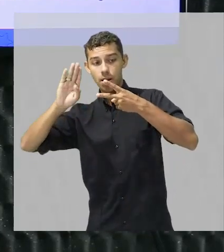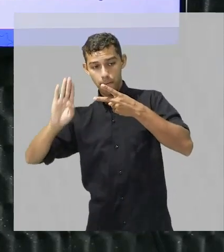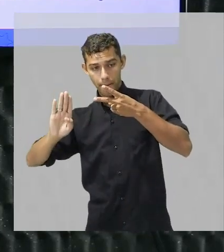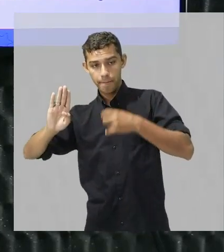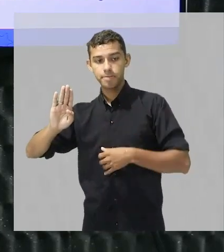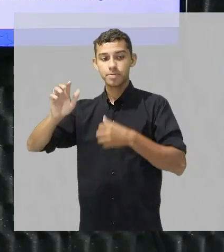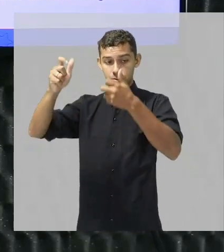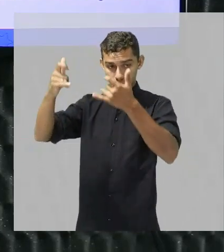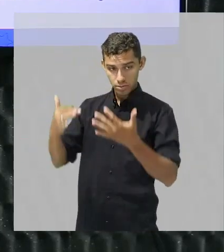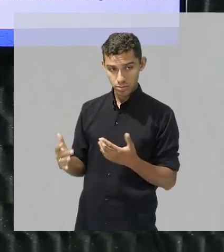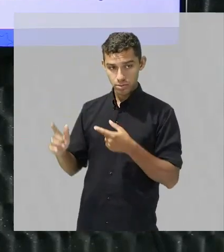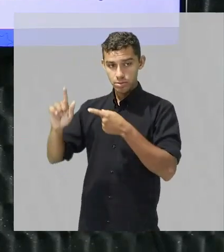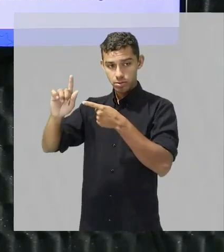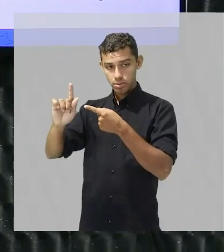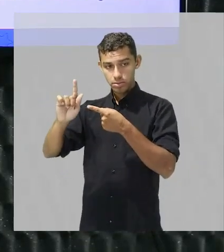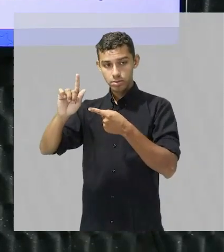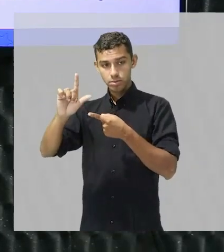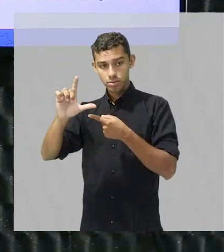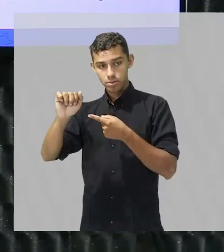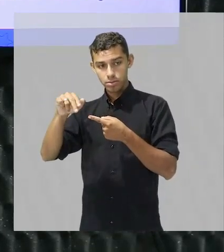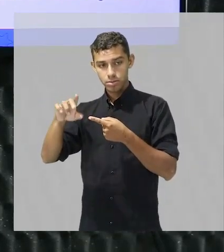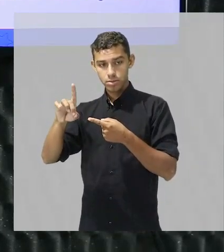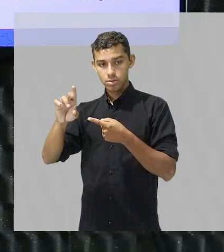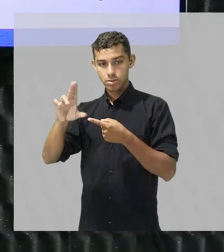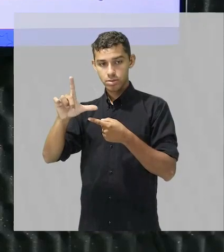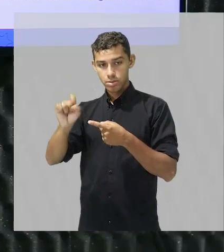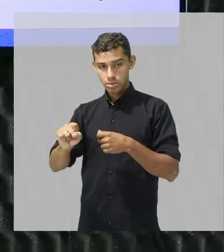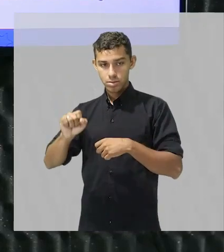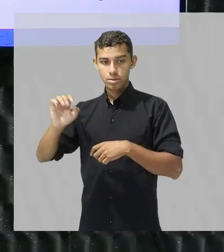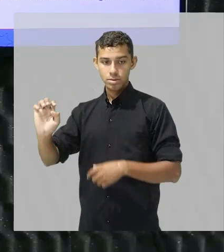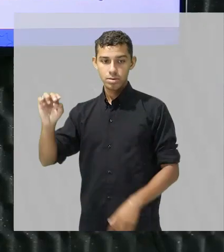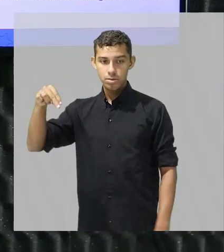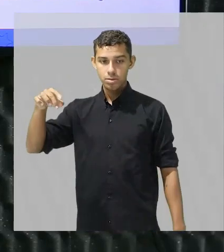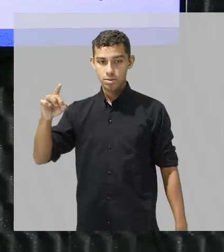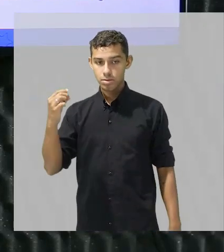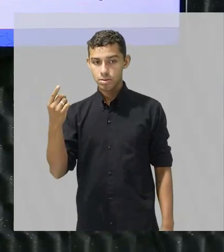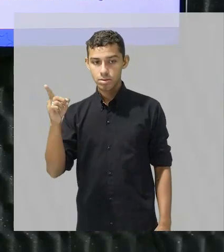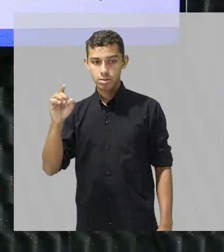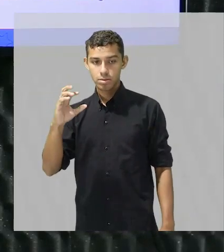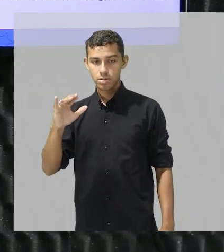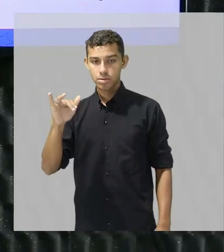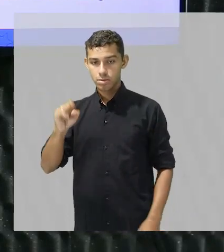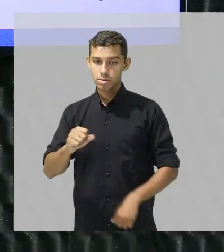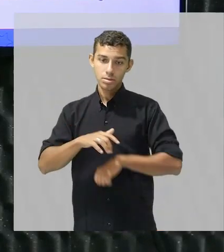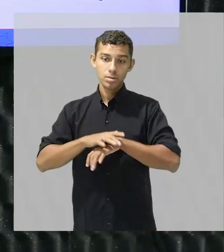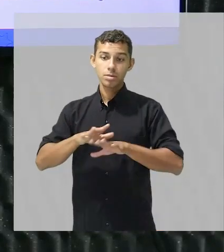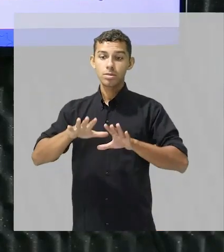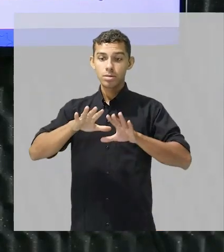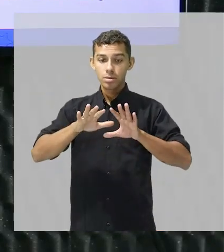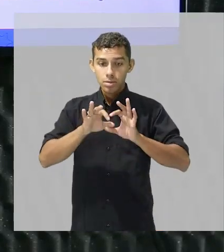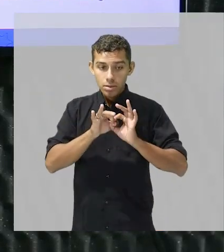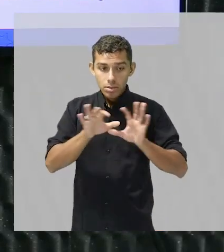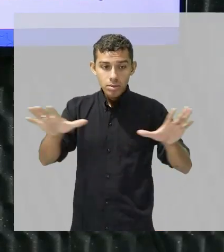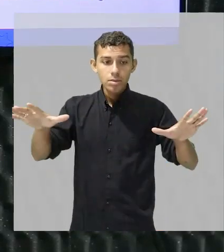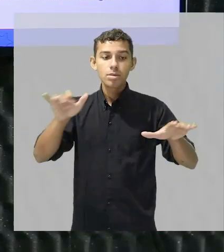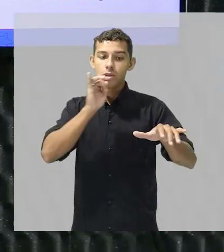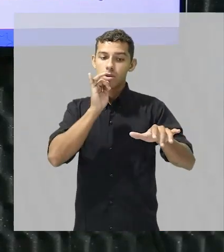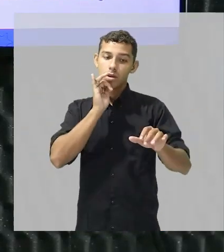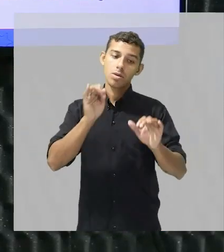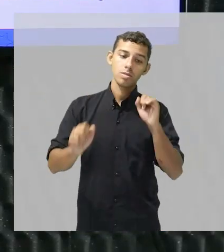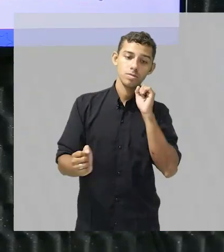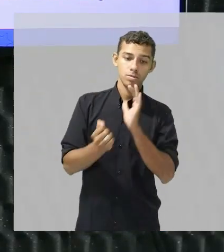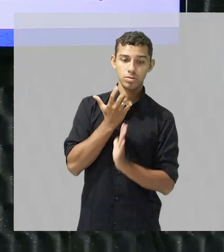endócrinas liberam substâncias apenas no local onde são produzidas e as